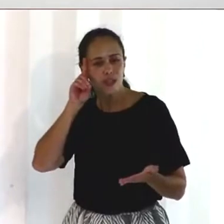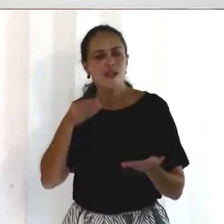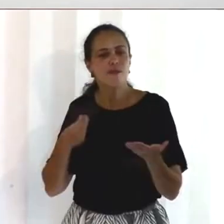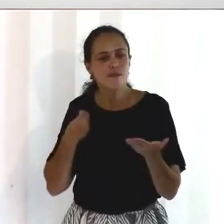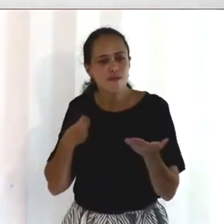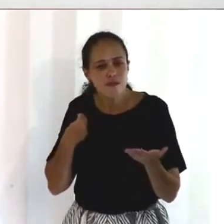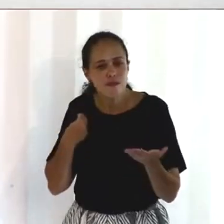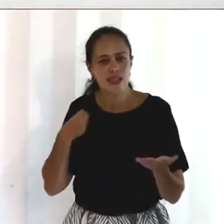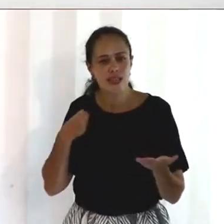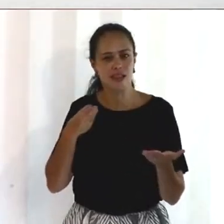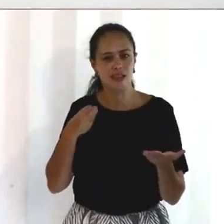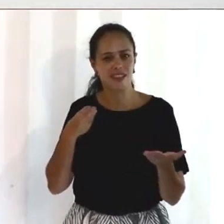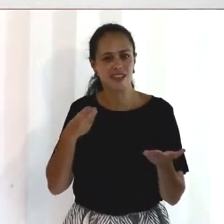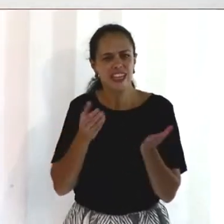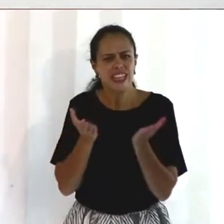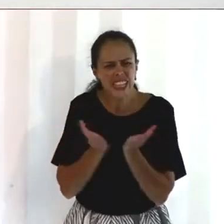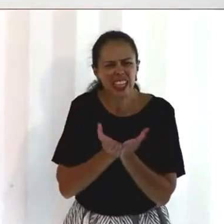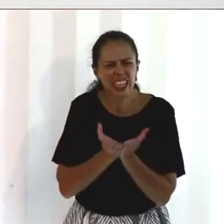será de vocês.